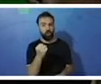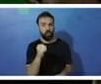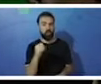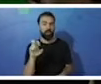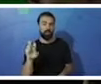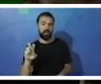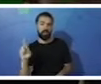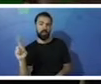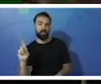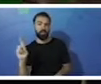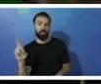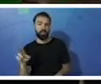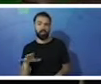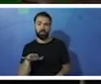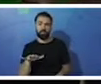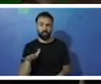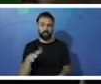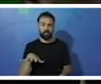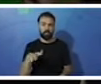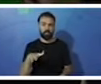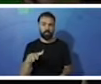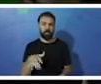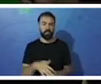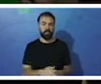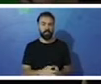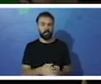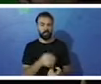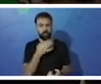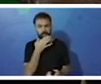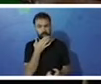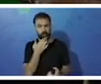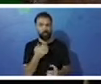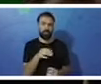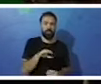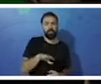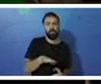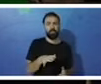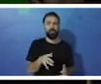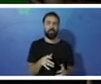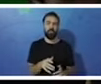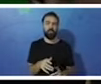R$ 85 exatos lá na conta dela do banco. Pode ser que ela tenha